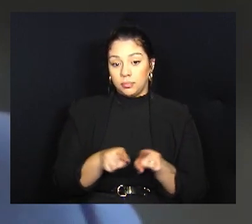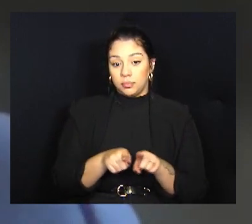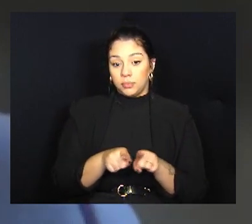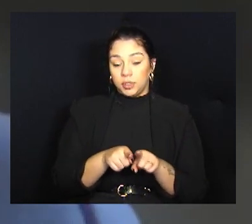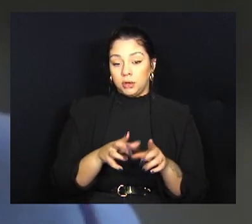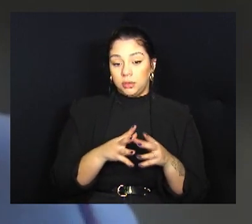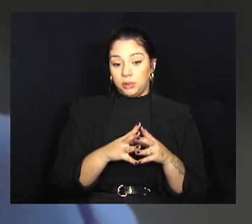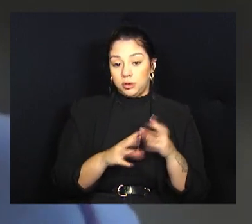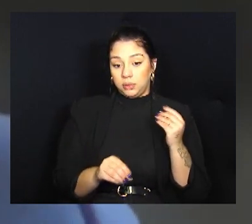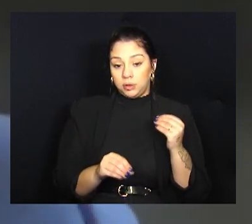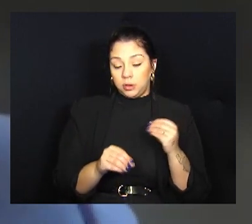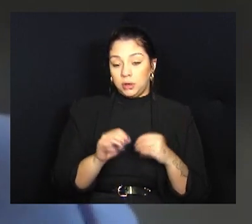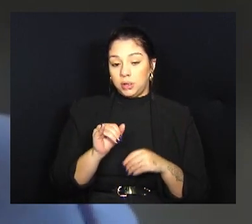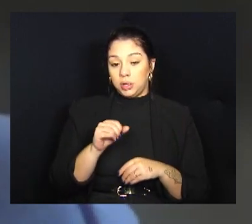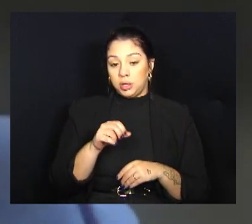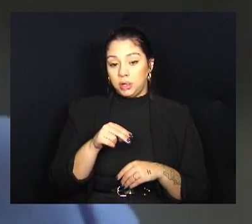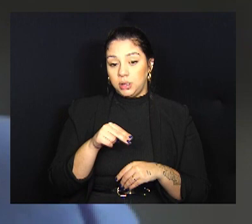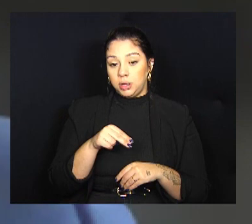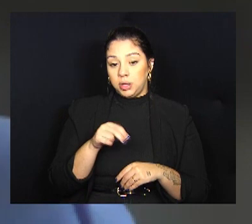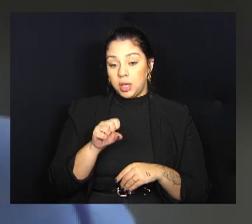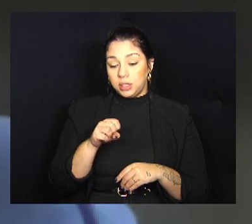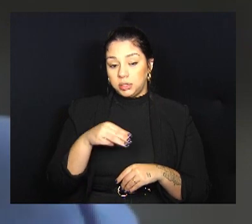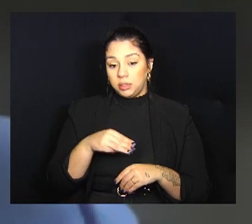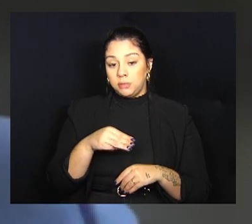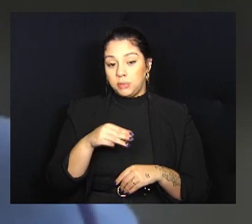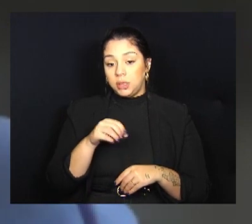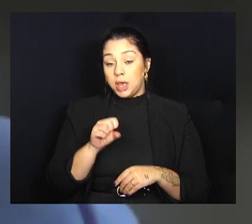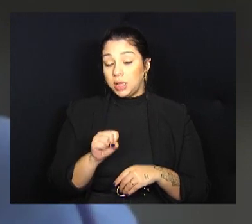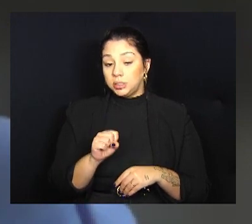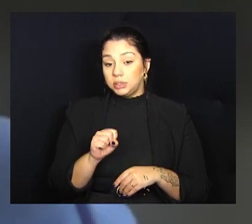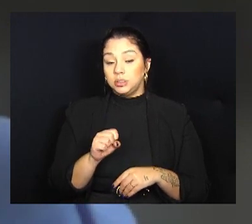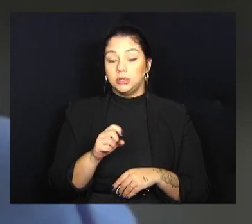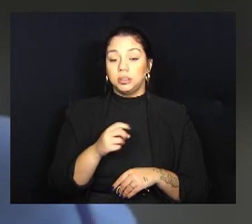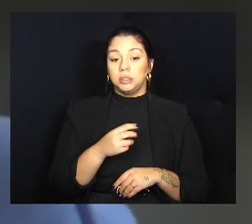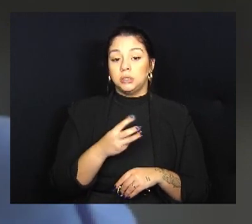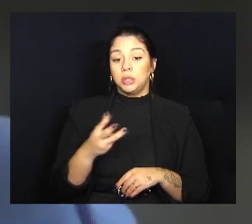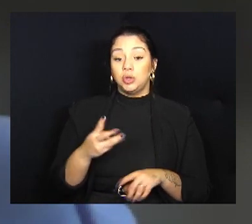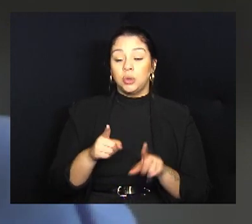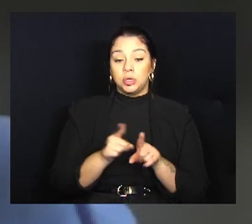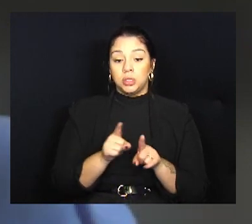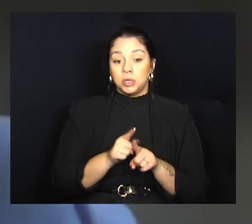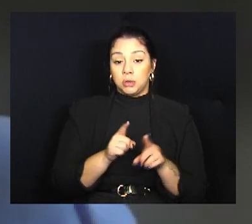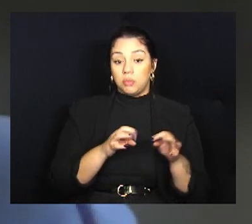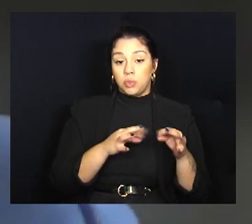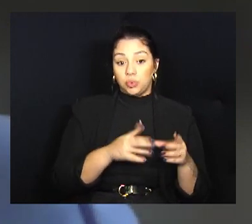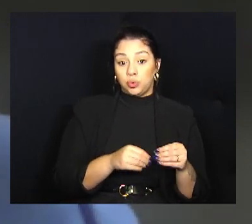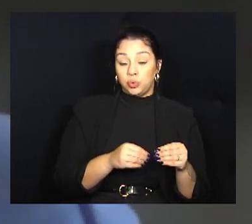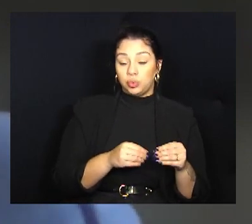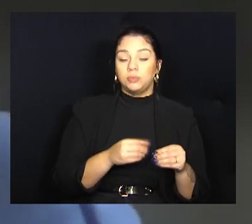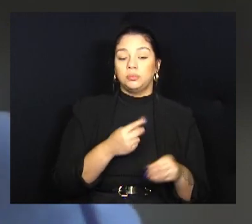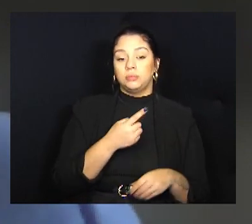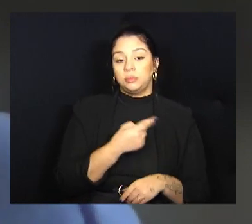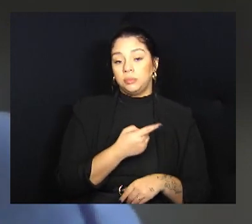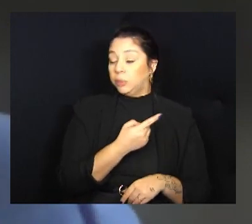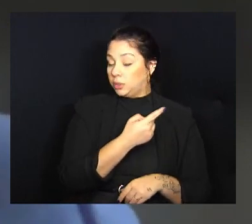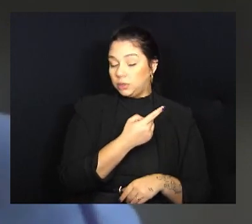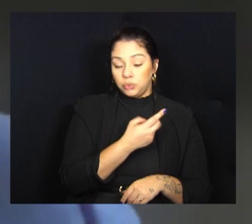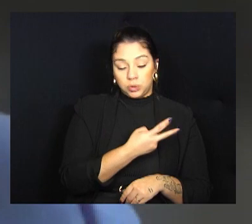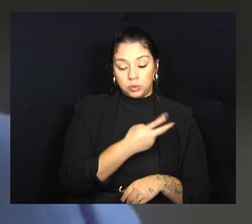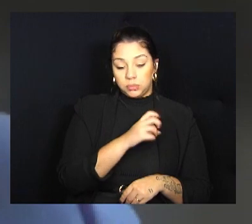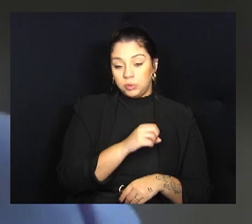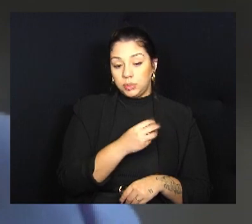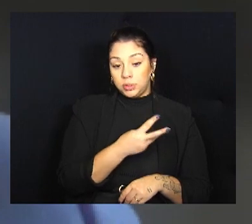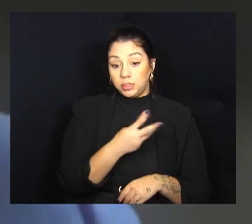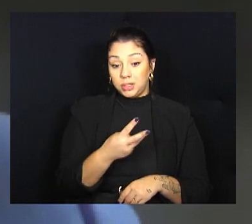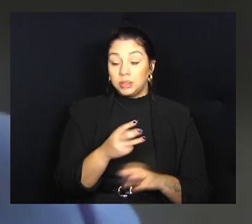extingue o ICMS e ISS de 29 a 32 e a vigência integral em 2033. Ainda assim, ficam